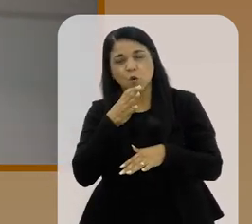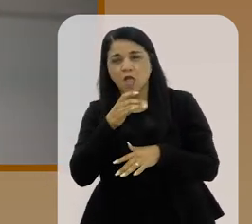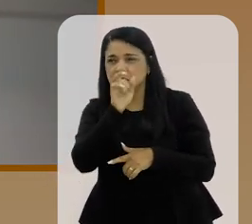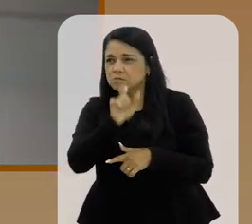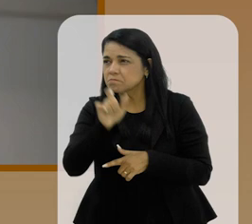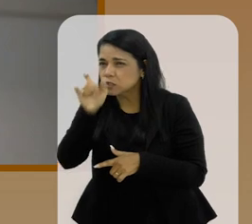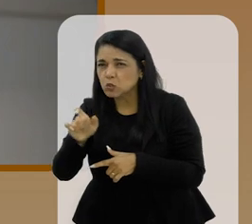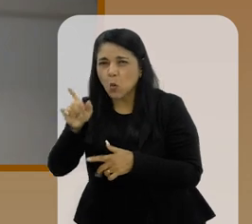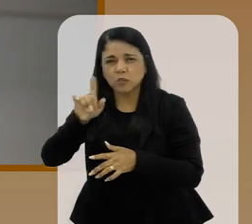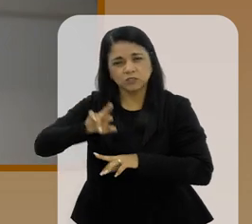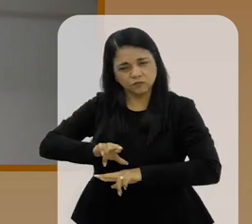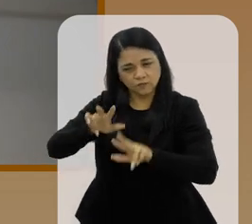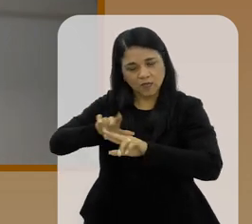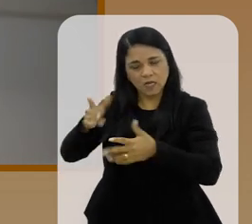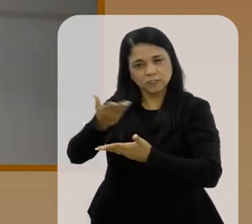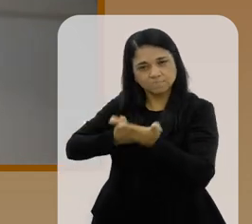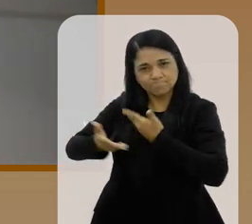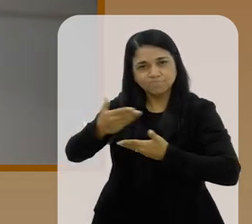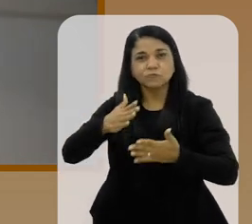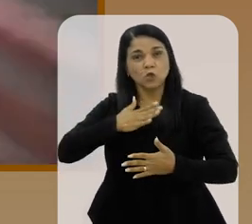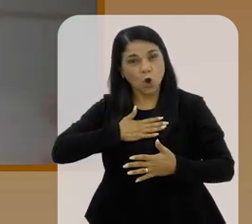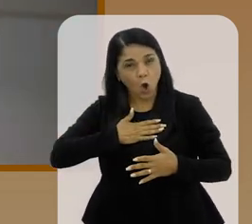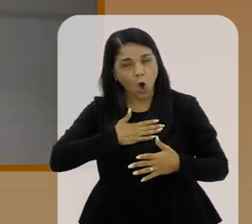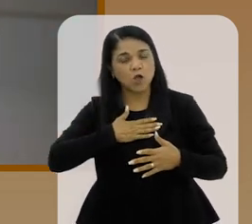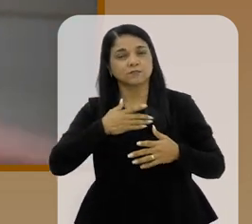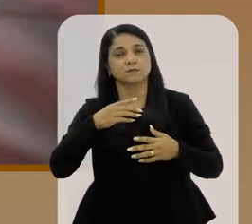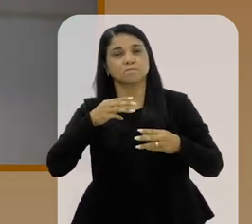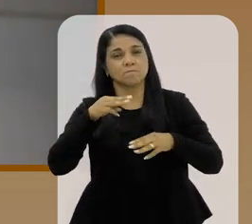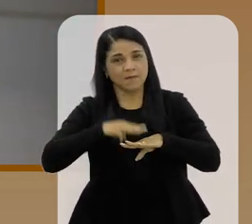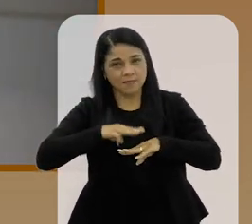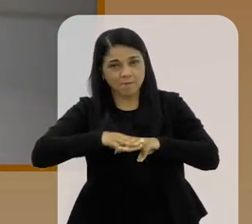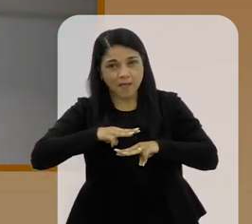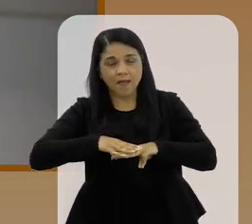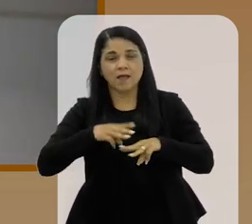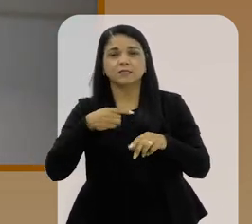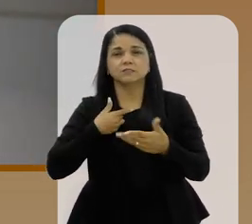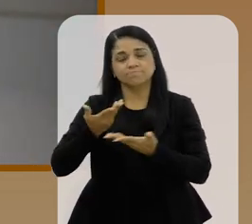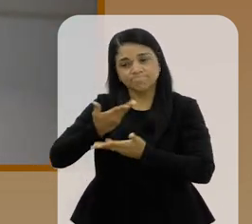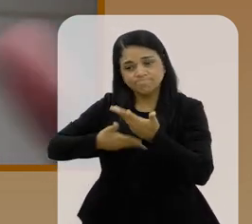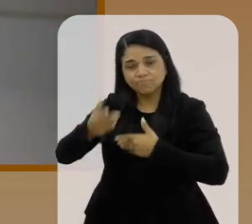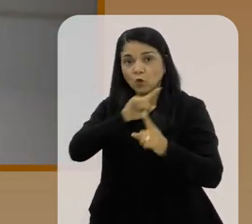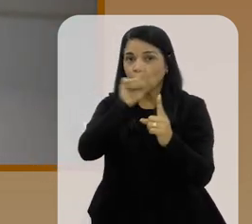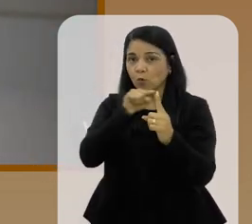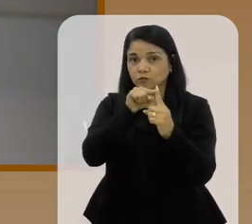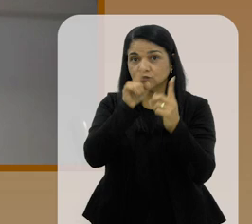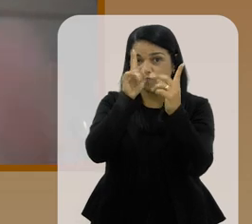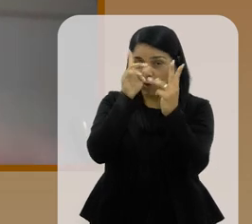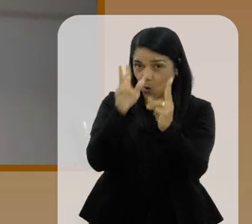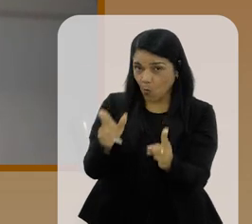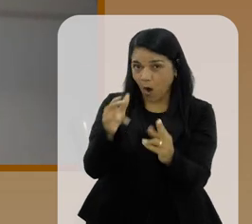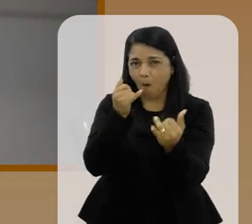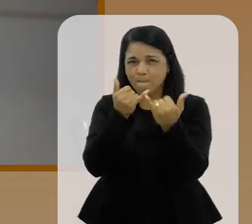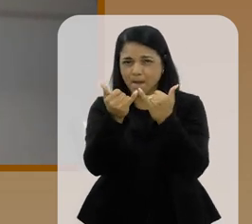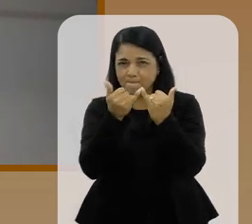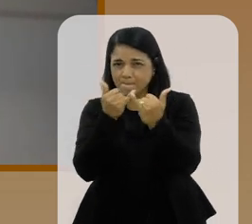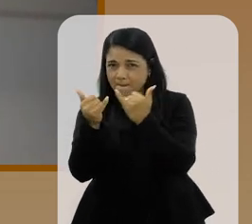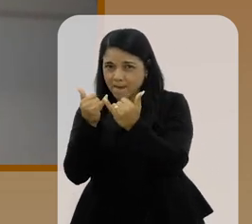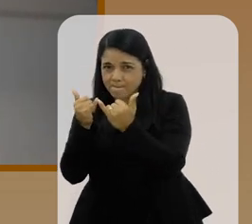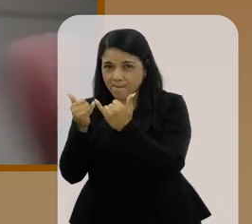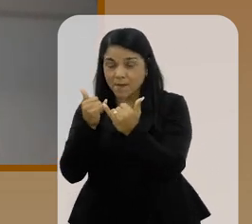você conhece outras pessoas que também gostam de matemática, uma oportunidade de sociabilizar também com pessoas com objetivos que naquela